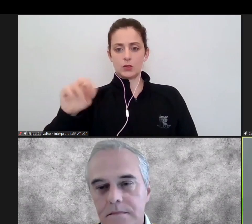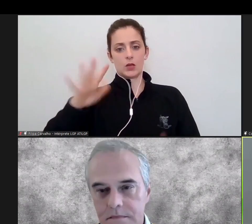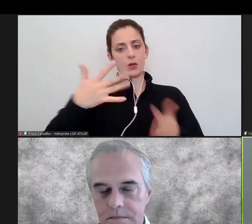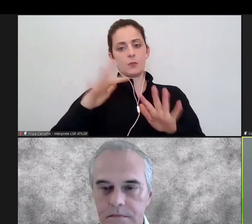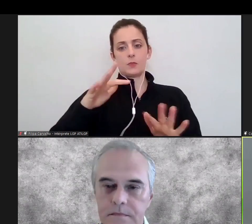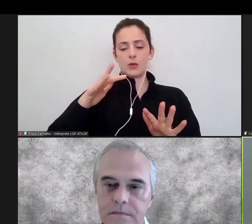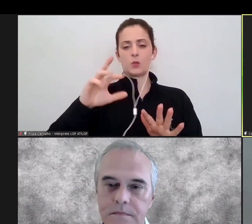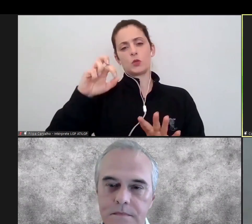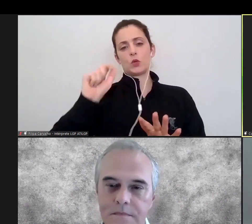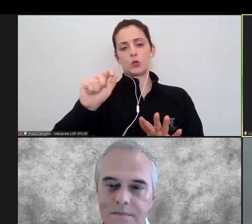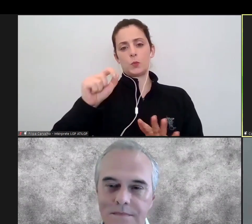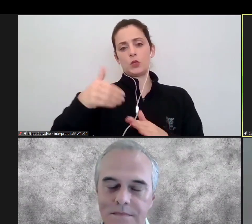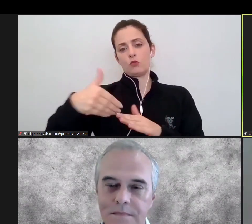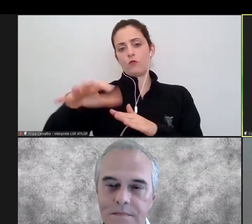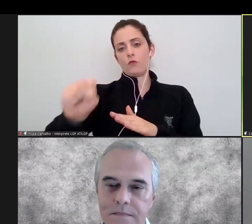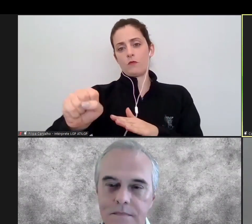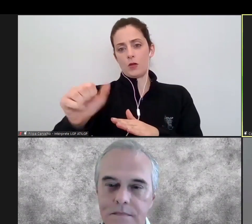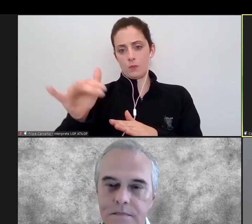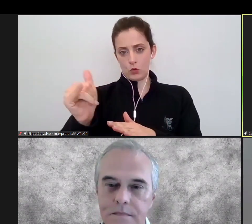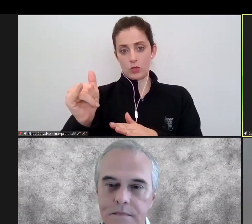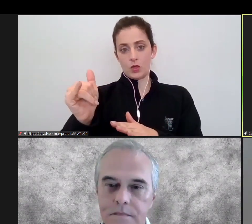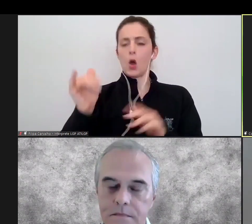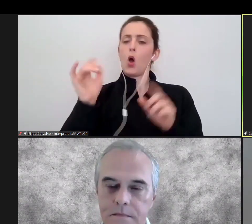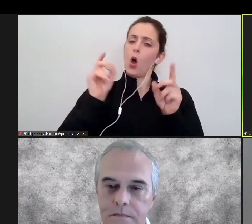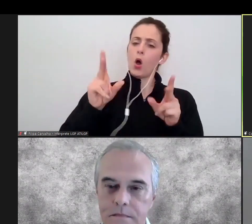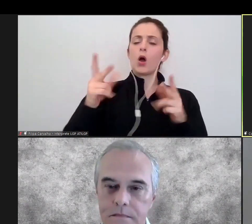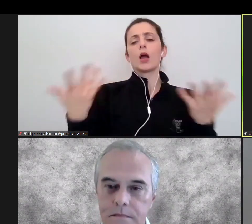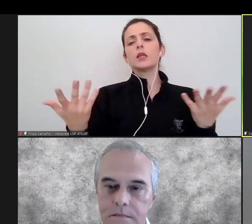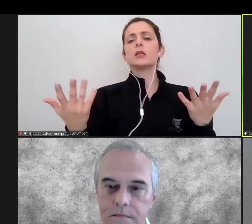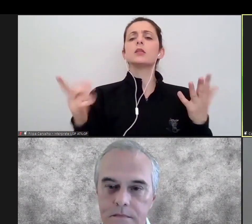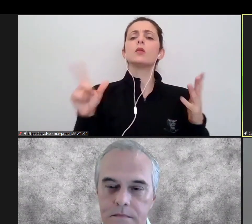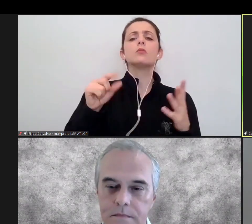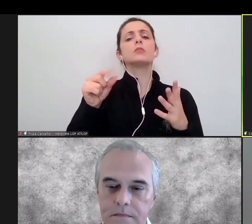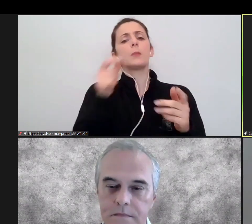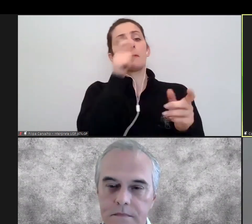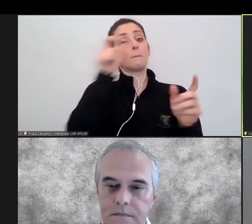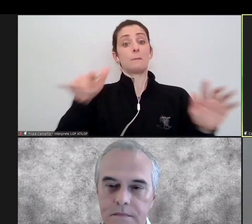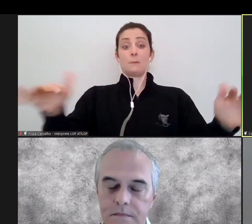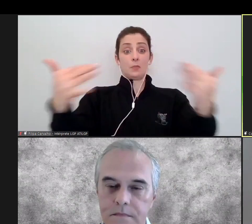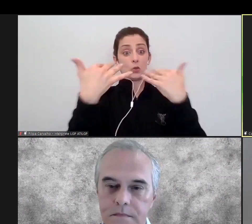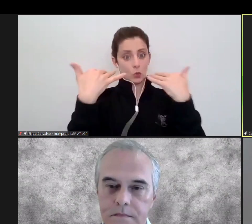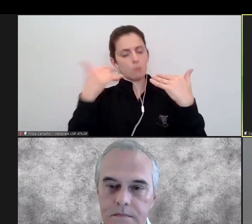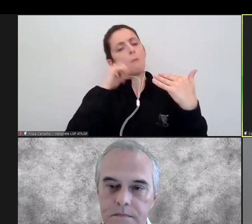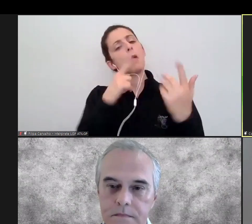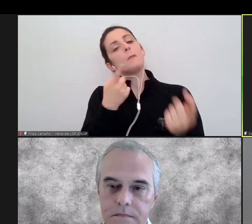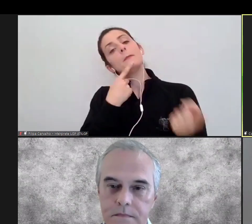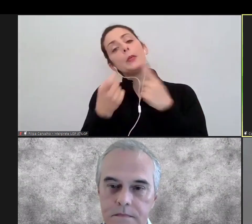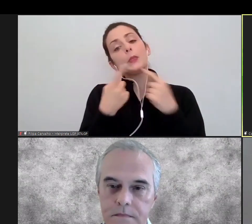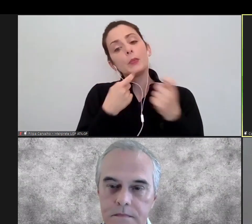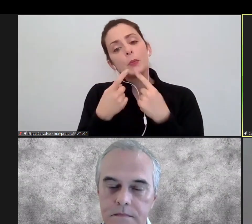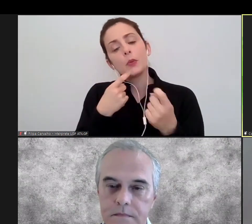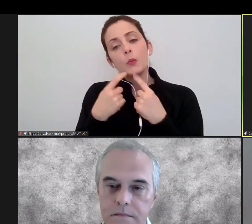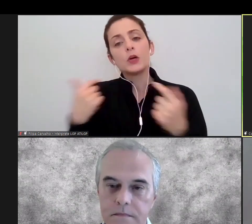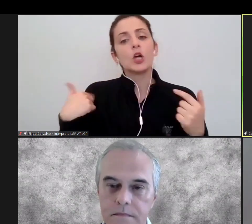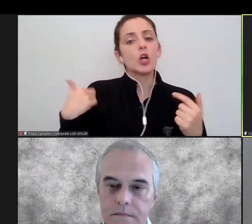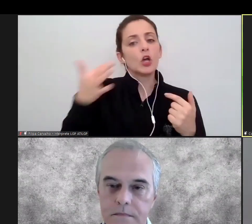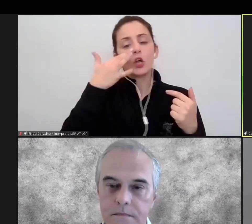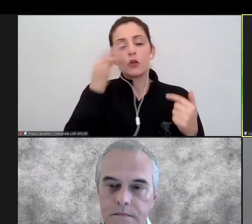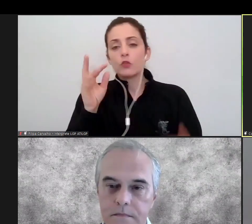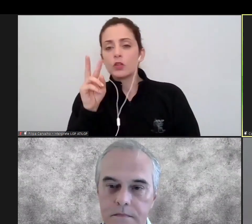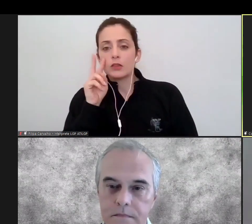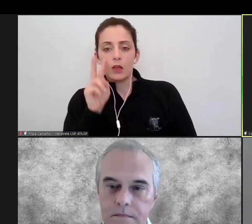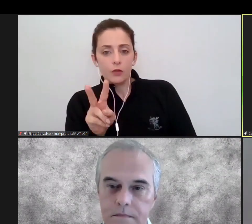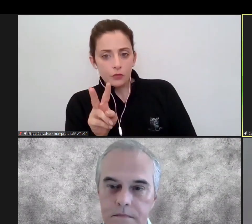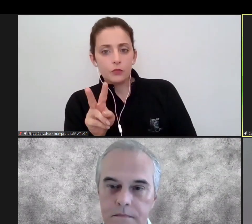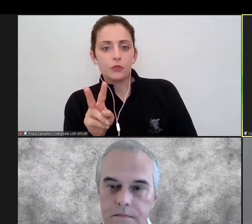meio-dia. Talvez esteja na altura de abrirmos aqui espaço também para que o público possa deixar algumas questões. Eu vou tentar ver se